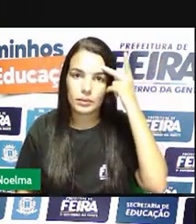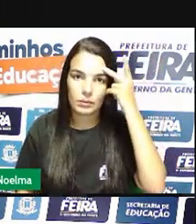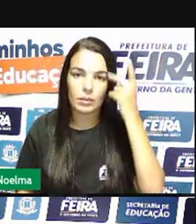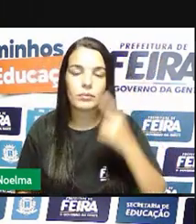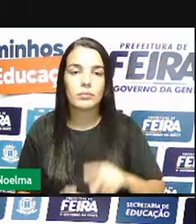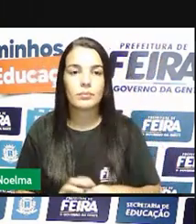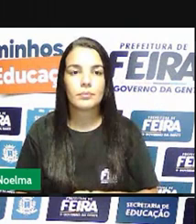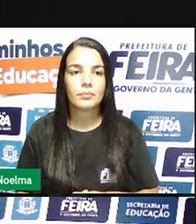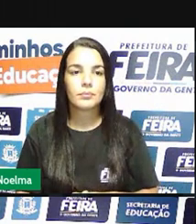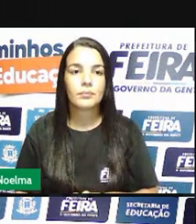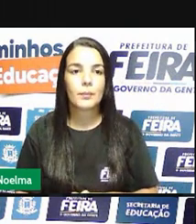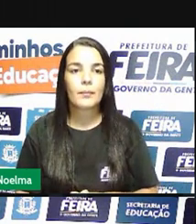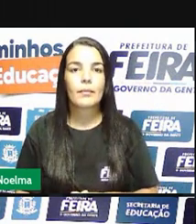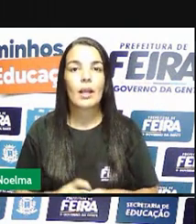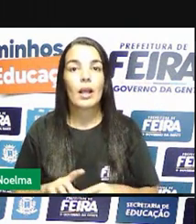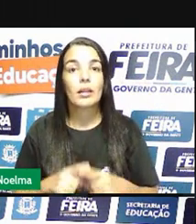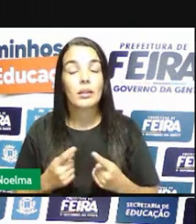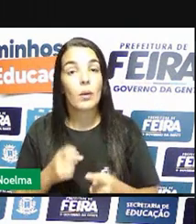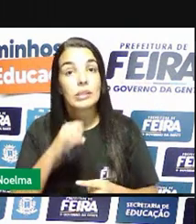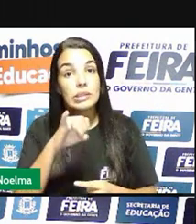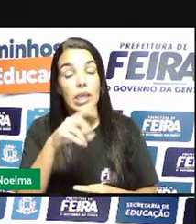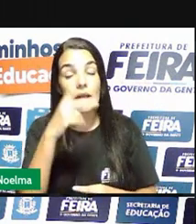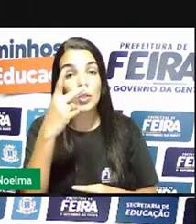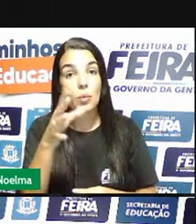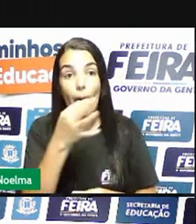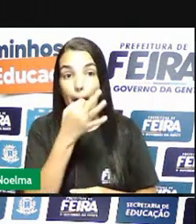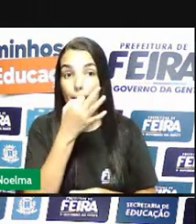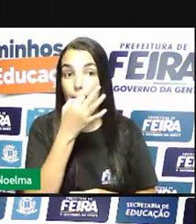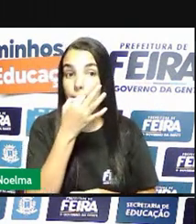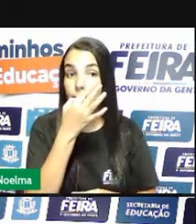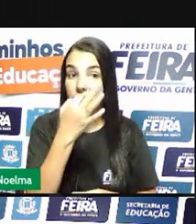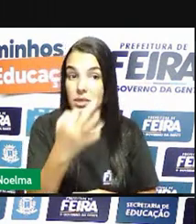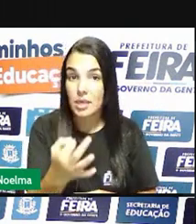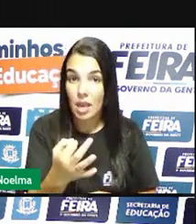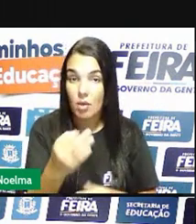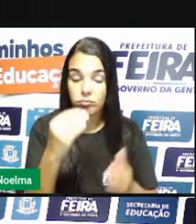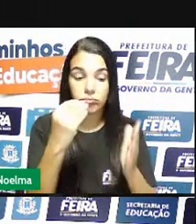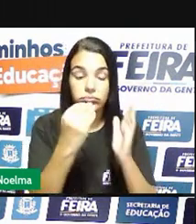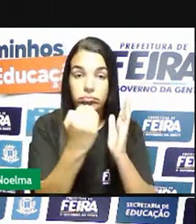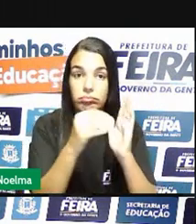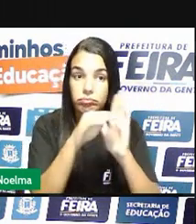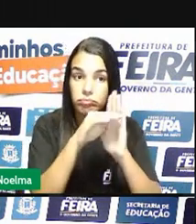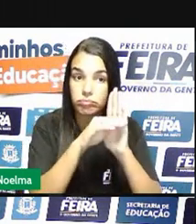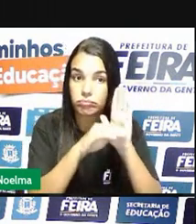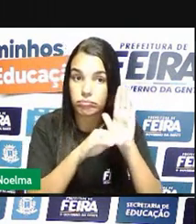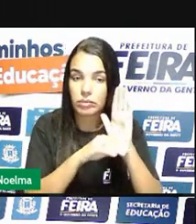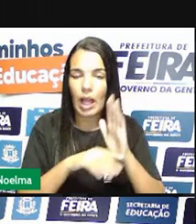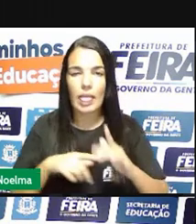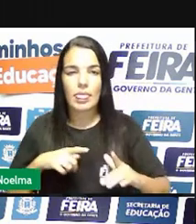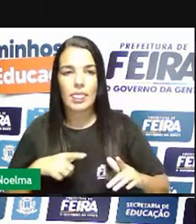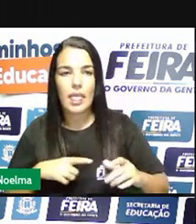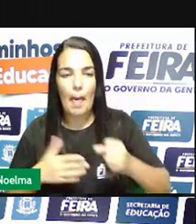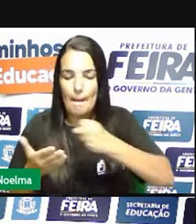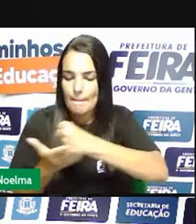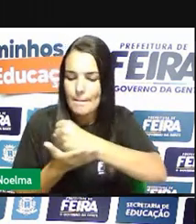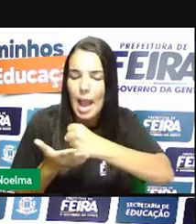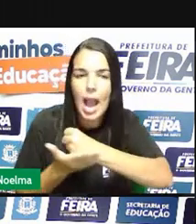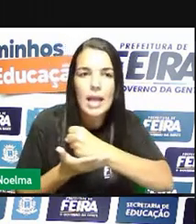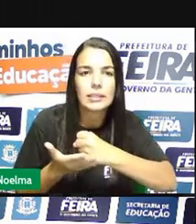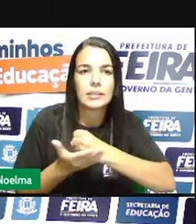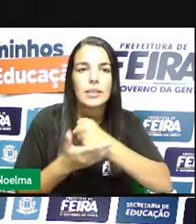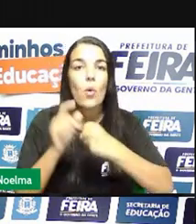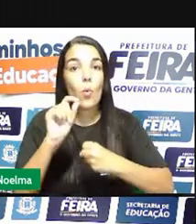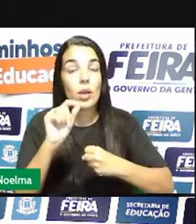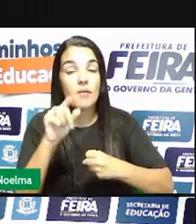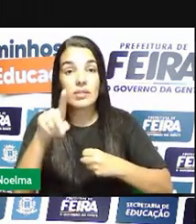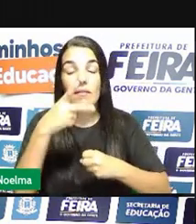de vocês. A partir do momento que vocês colocam a sua opinião ali no meio e vai procurar argumentos para defender a sua opinião,